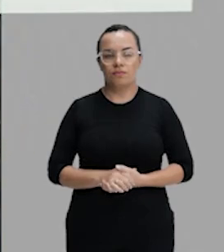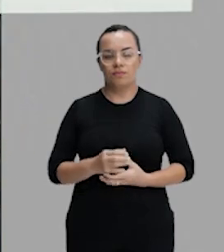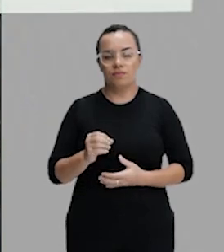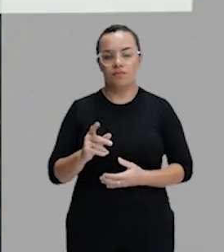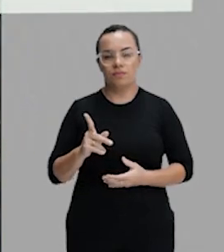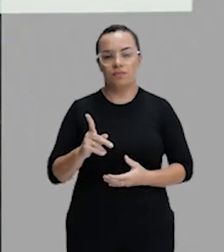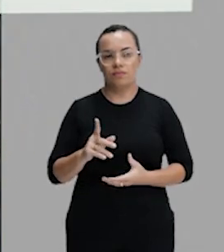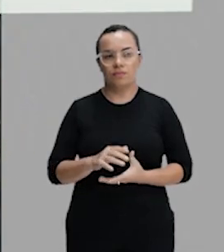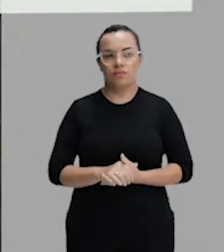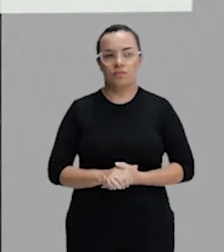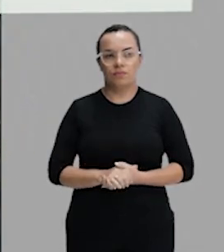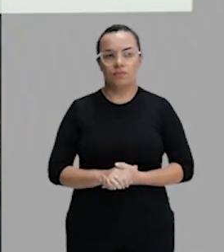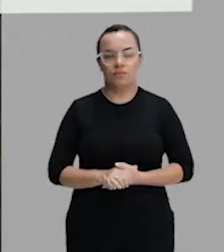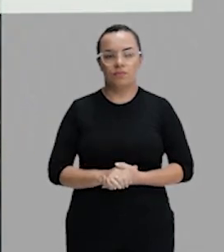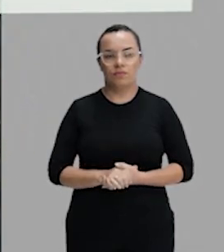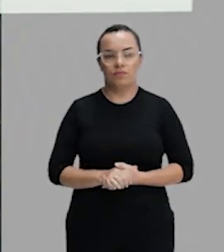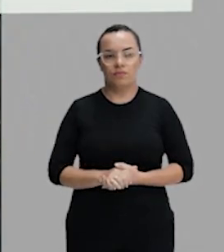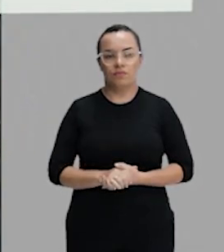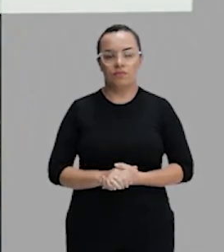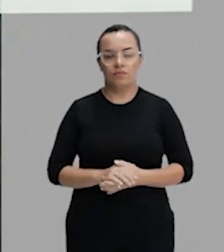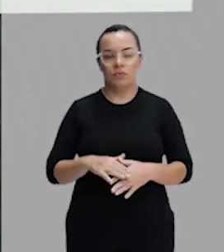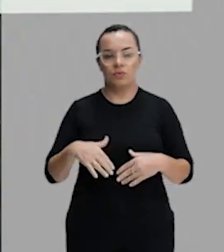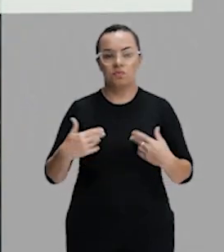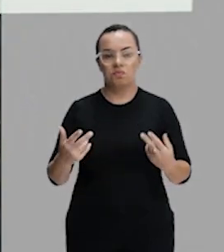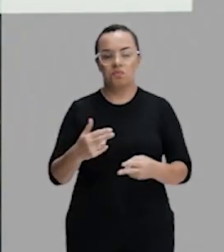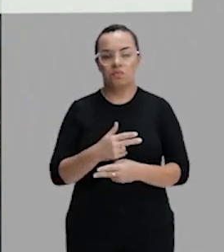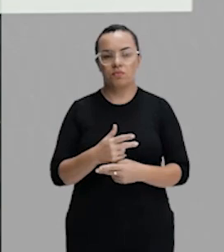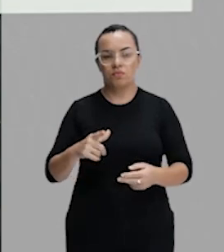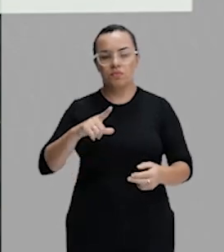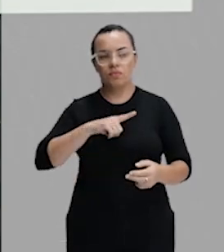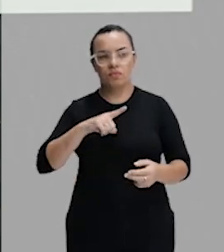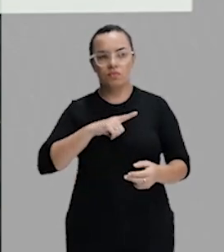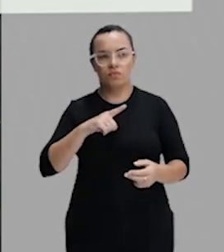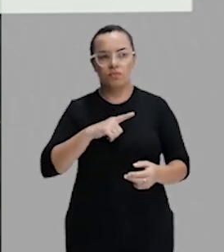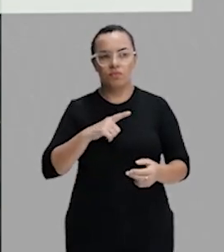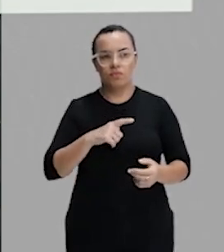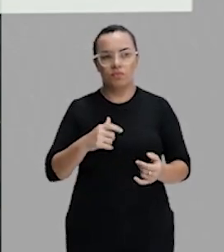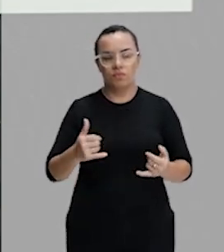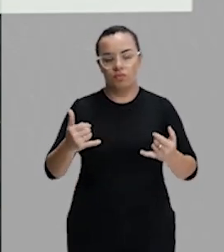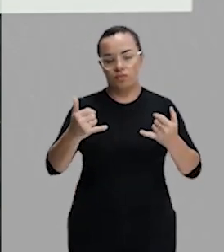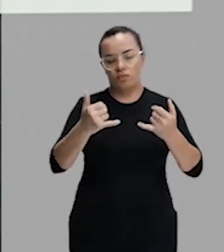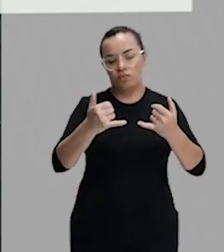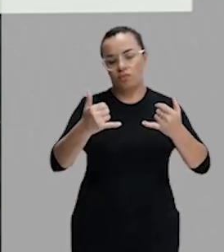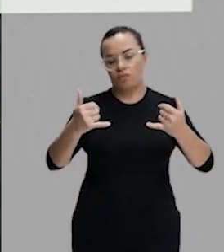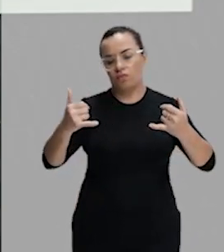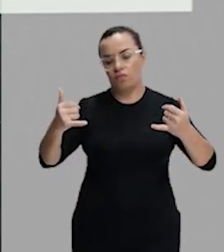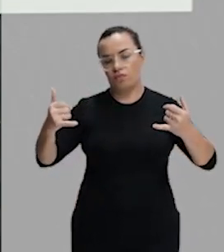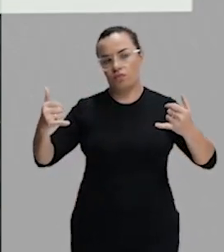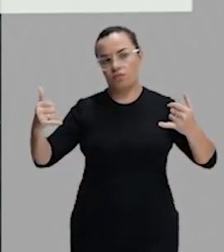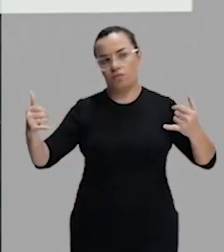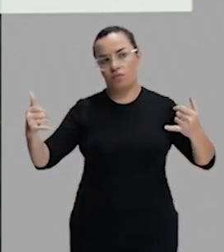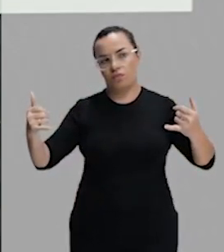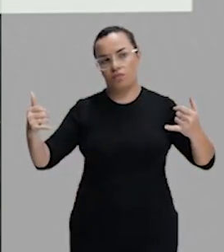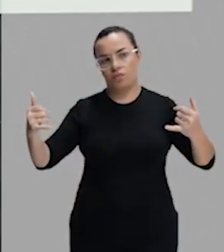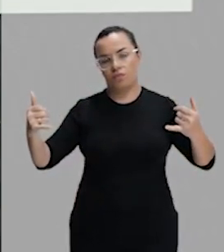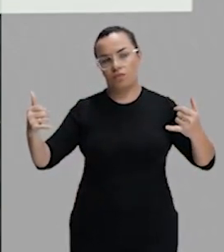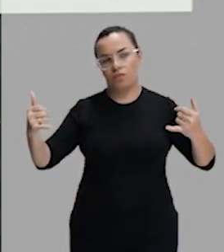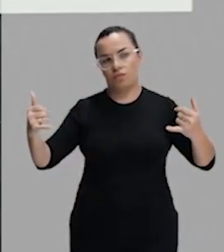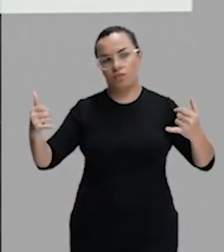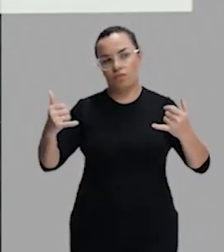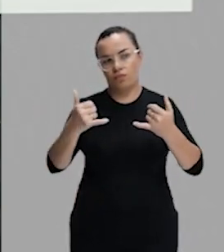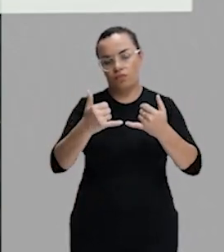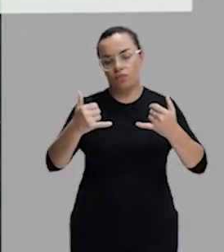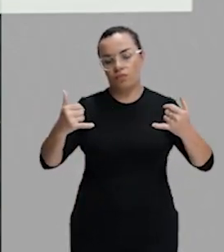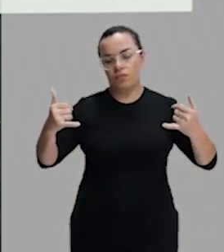Ok, turma. O que mais? Quais são os outros elementos? Aí você tem esse eixo por onde passa o vértice, tá? O eixo